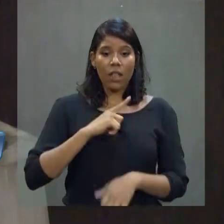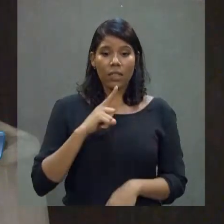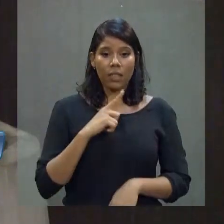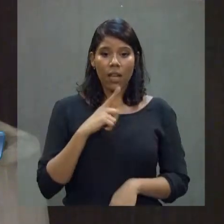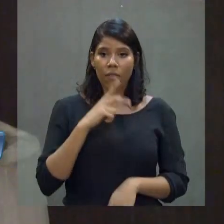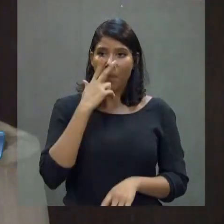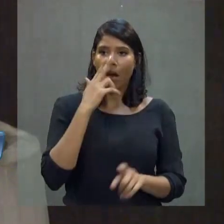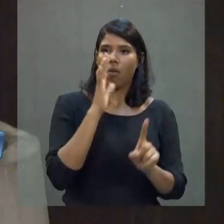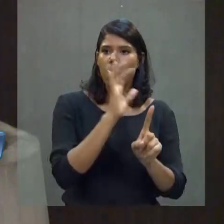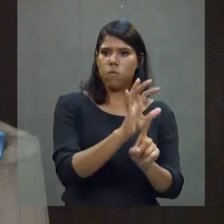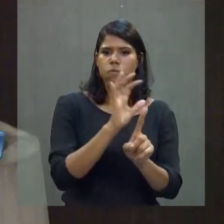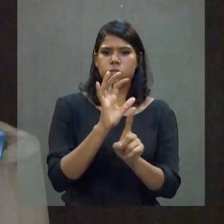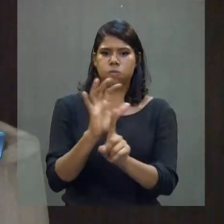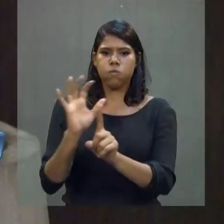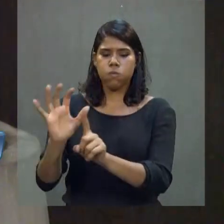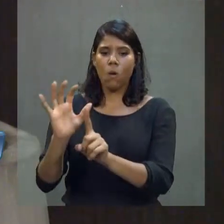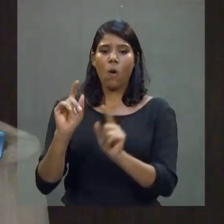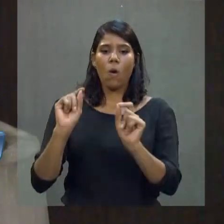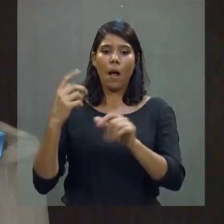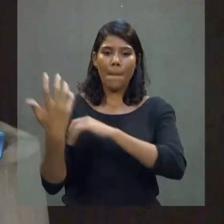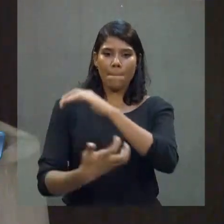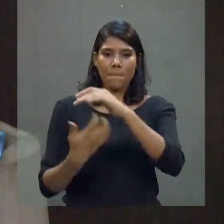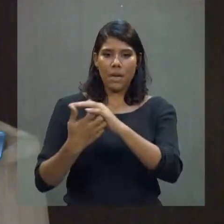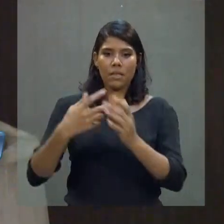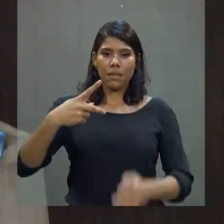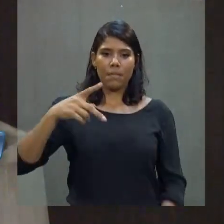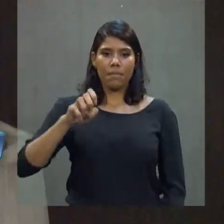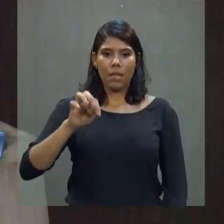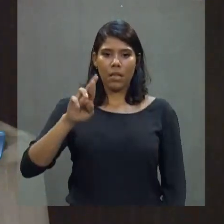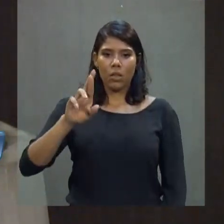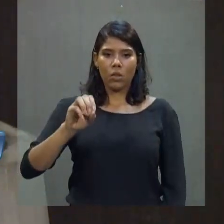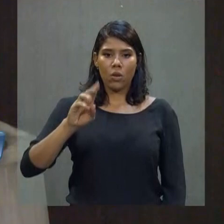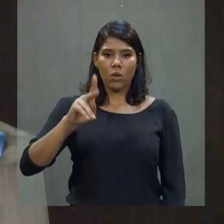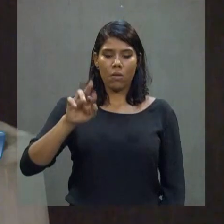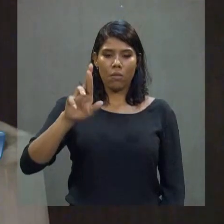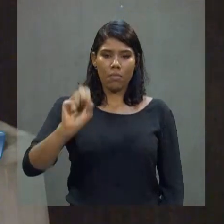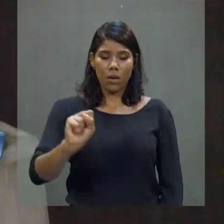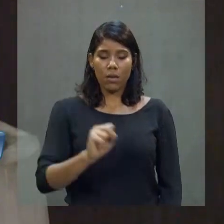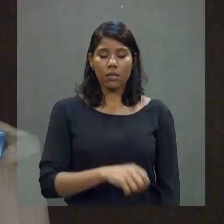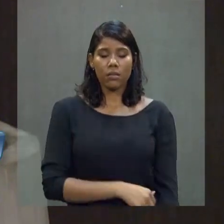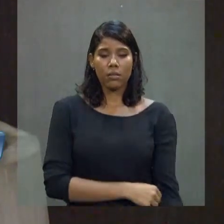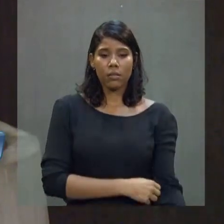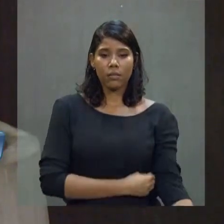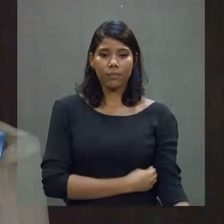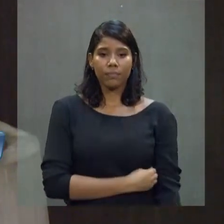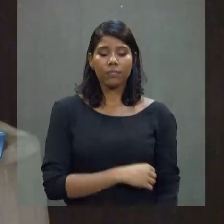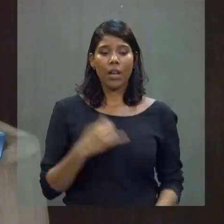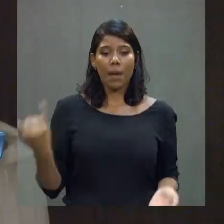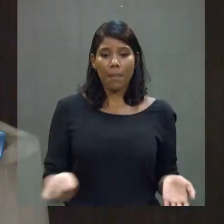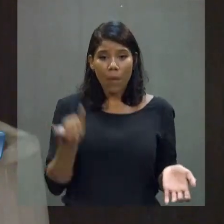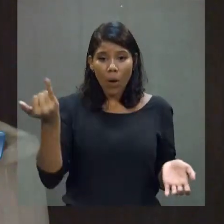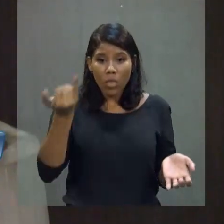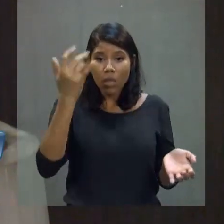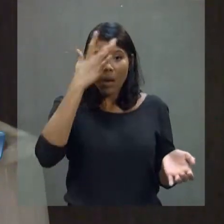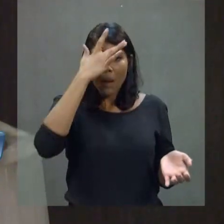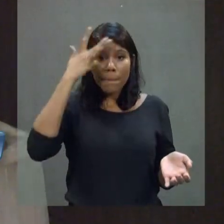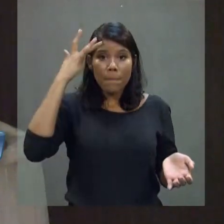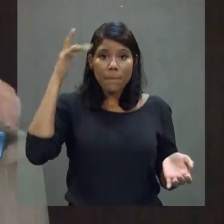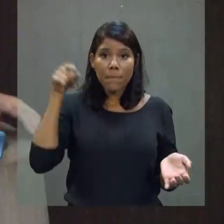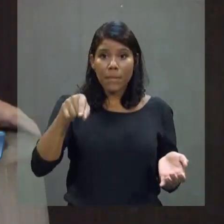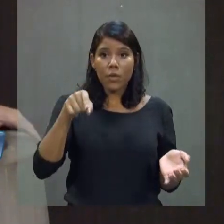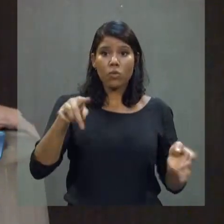ataque à Petrobras, que obviamente interessava, e aqui é importante que o nosso ouvinte não seja